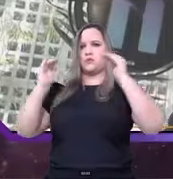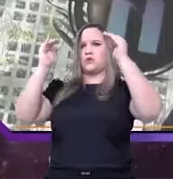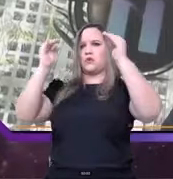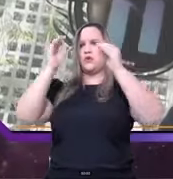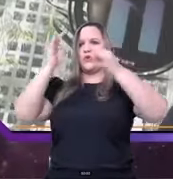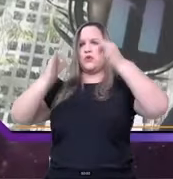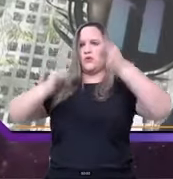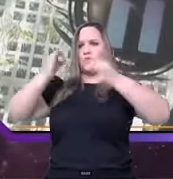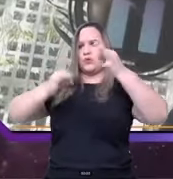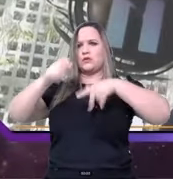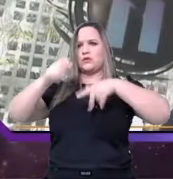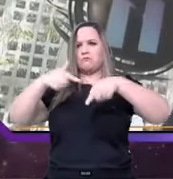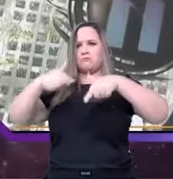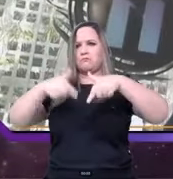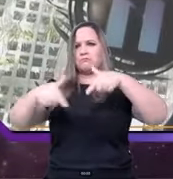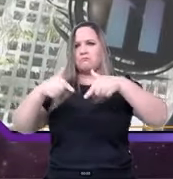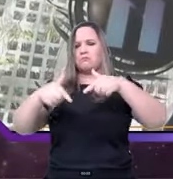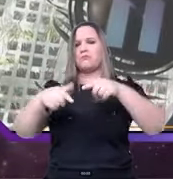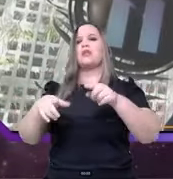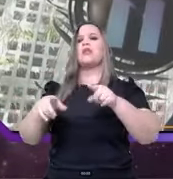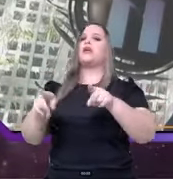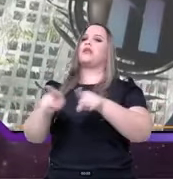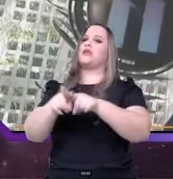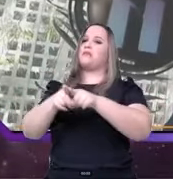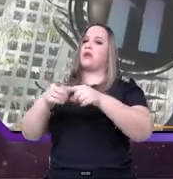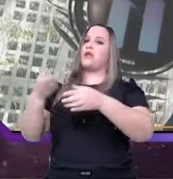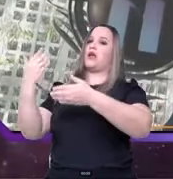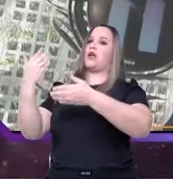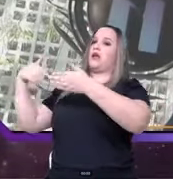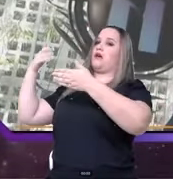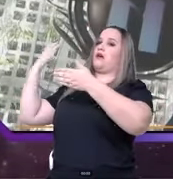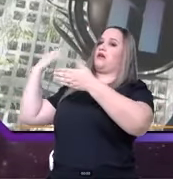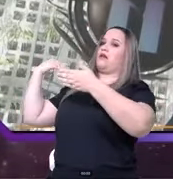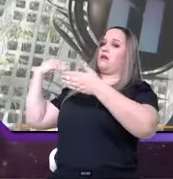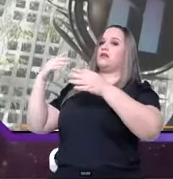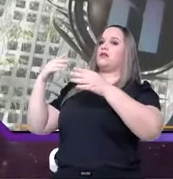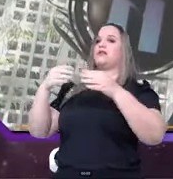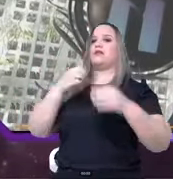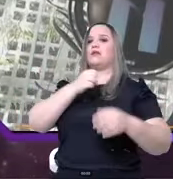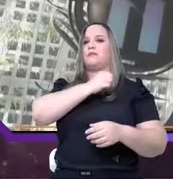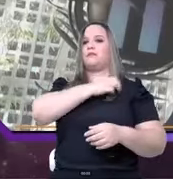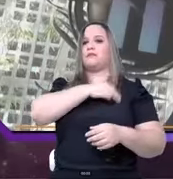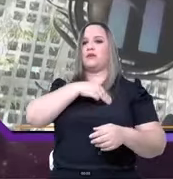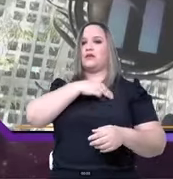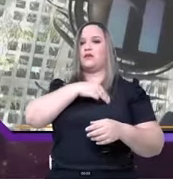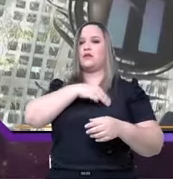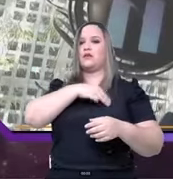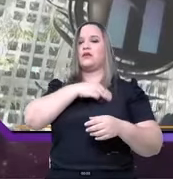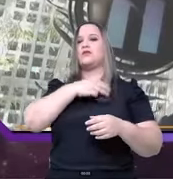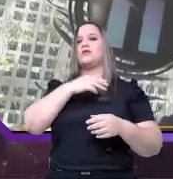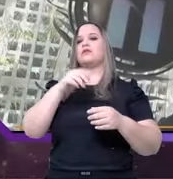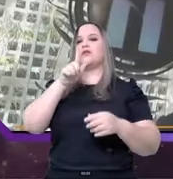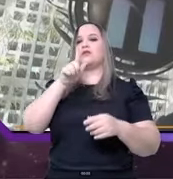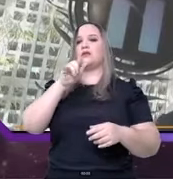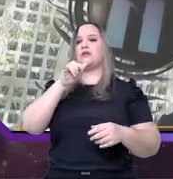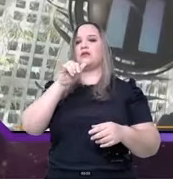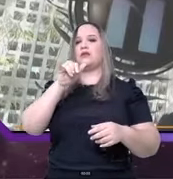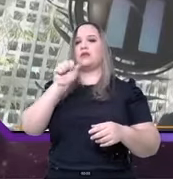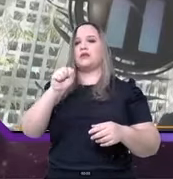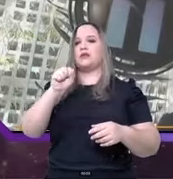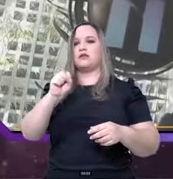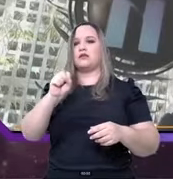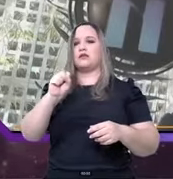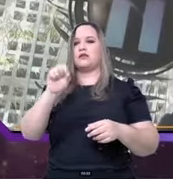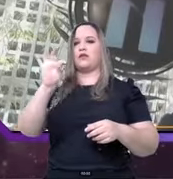na gestão anterior do Conselho Nacional de Justiça com o ministro Dias Toffoli, era o CEO do DTI.